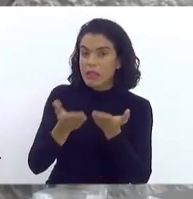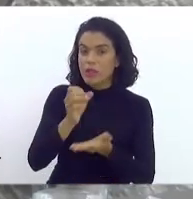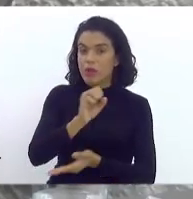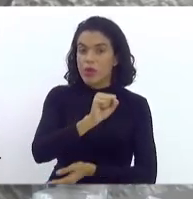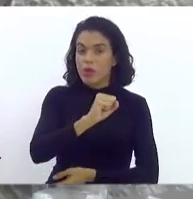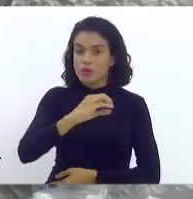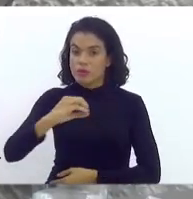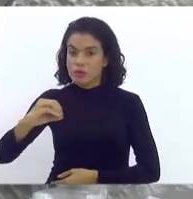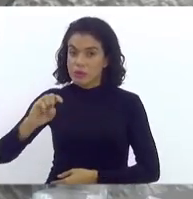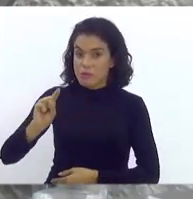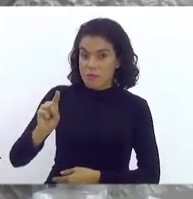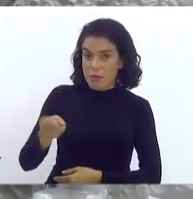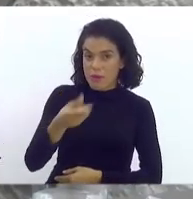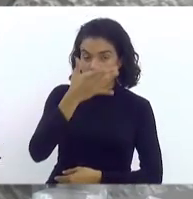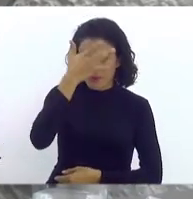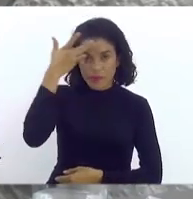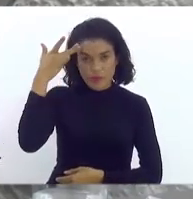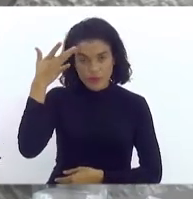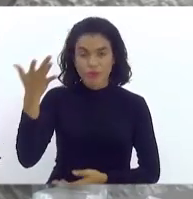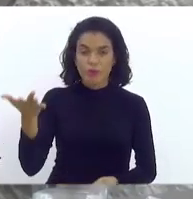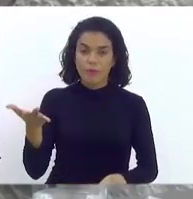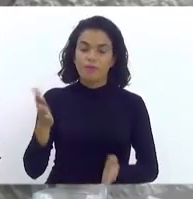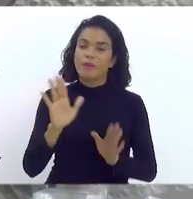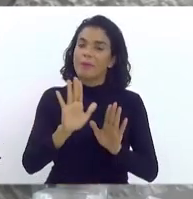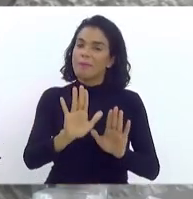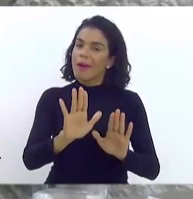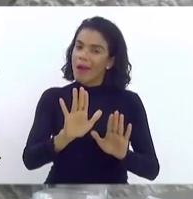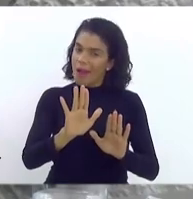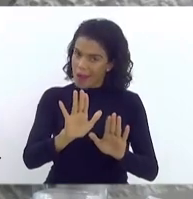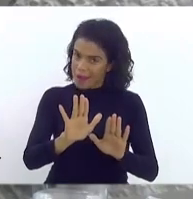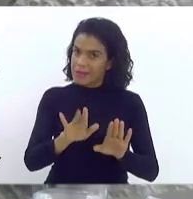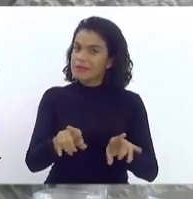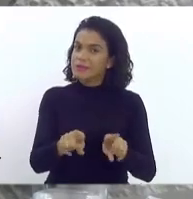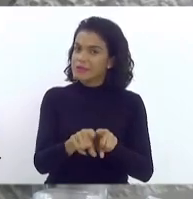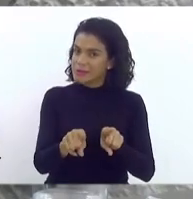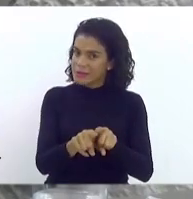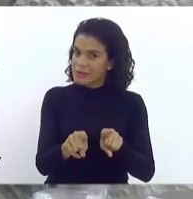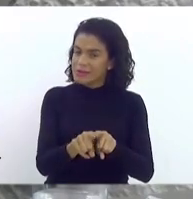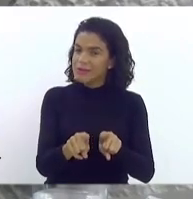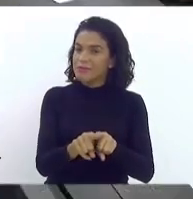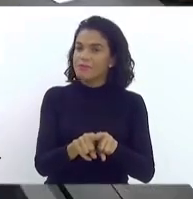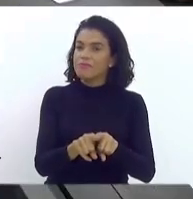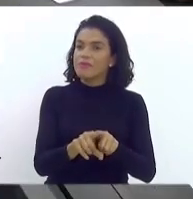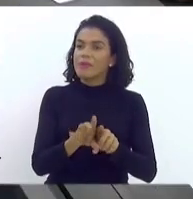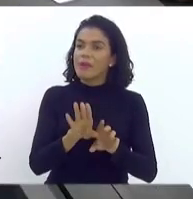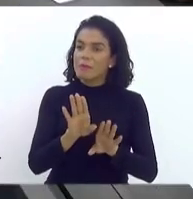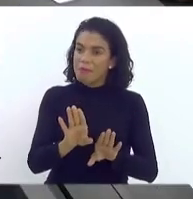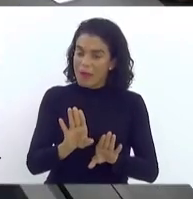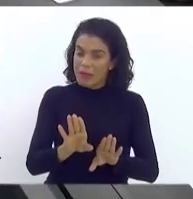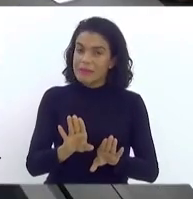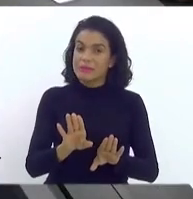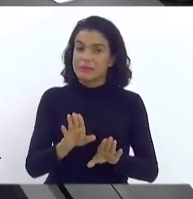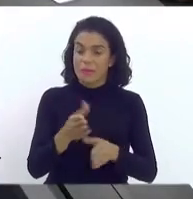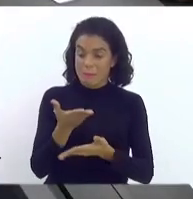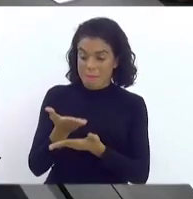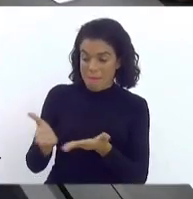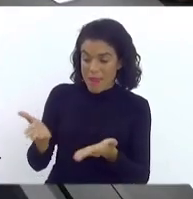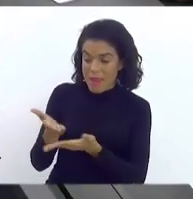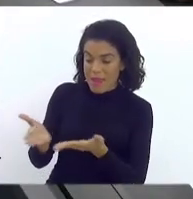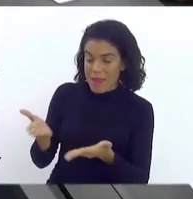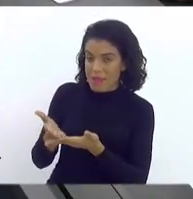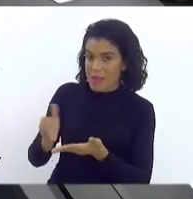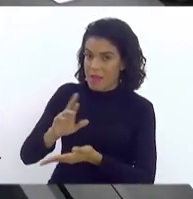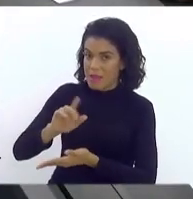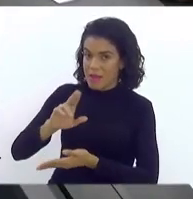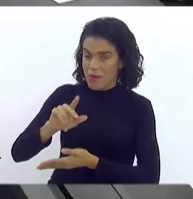mil usuários, não é isso? Mas aí ressaltar, são mais de 1 milhão de usuários, mas ressaltar que essas perdas não técnicas não